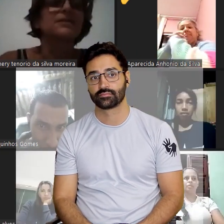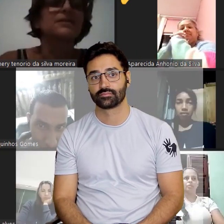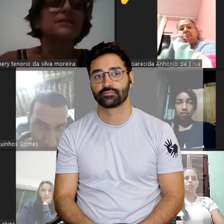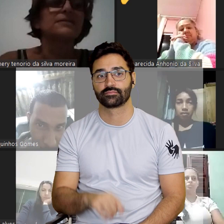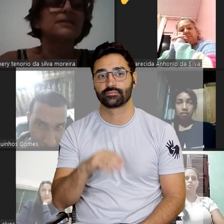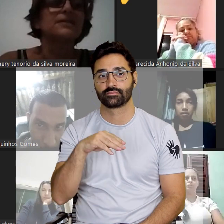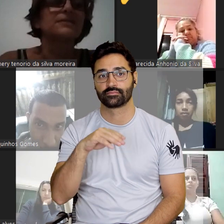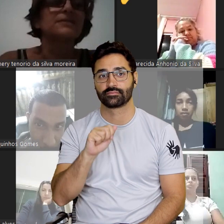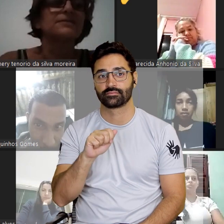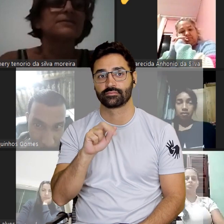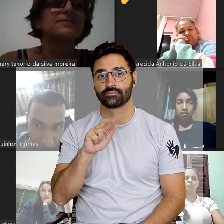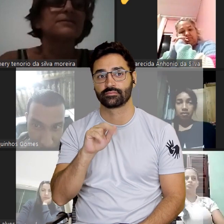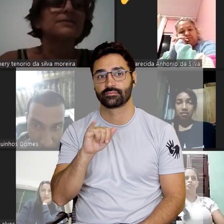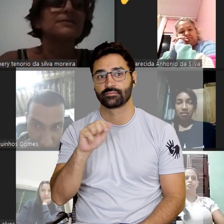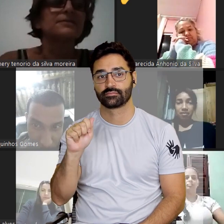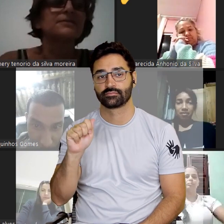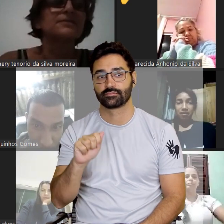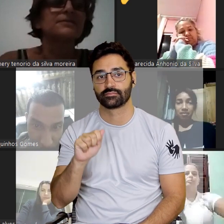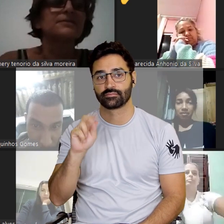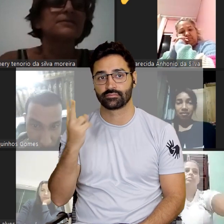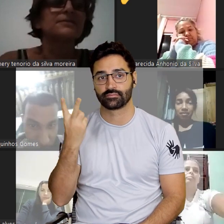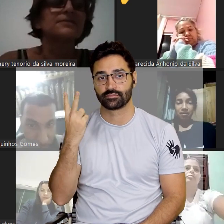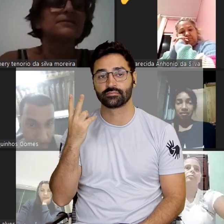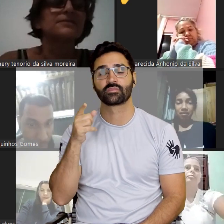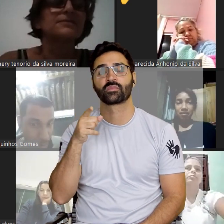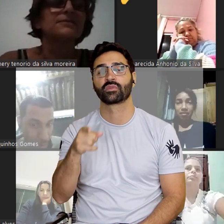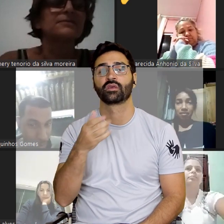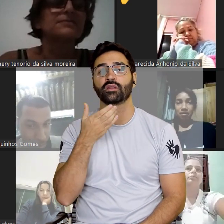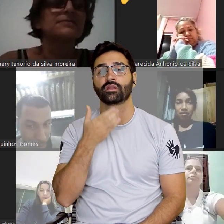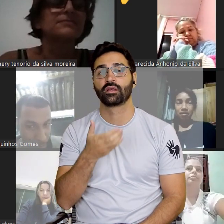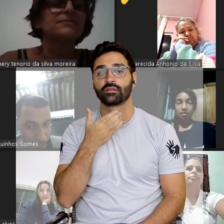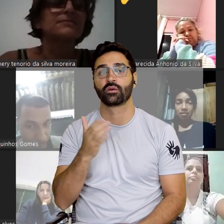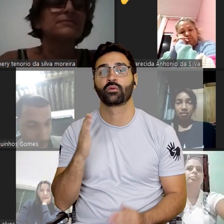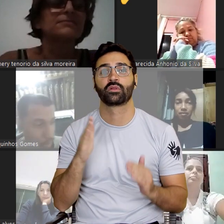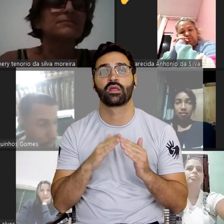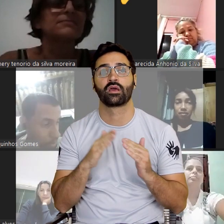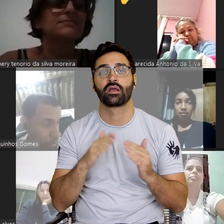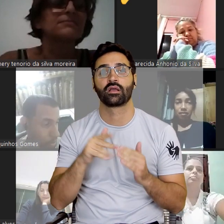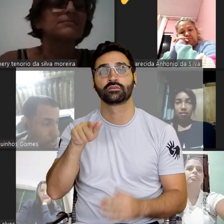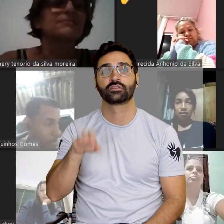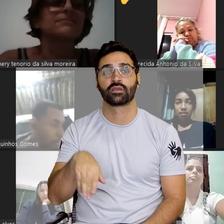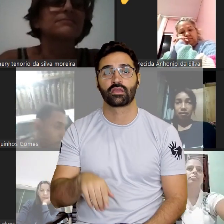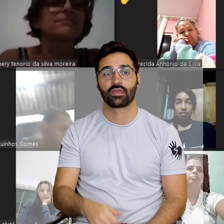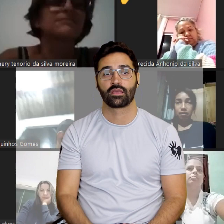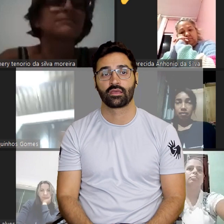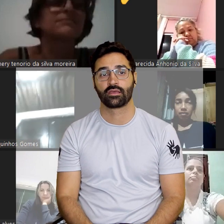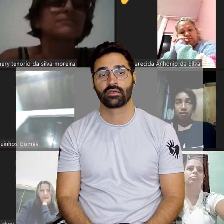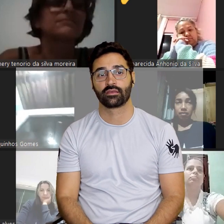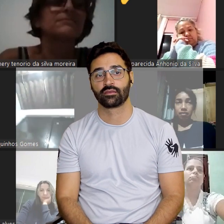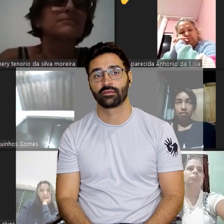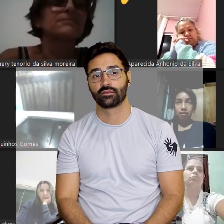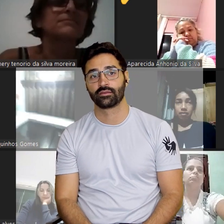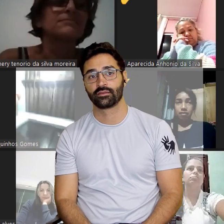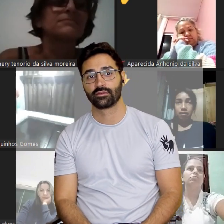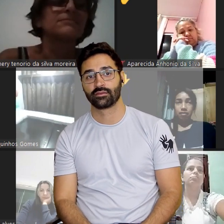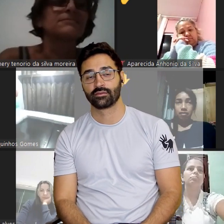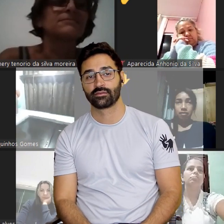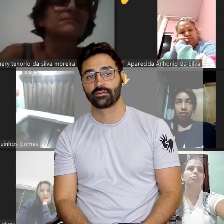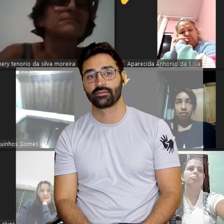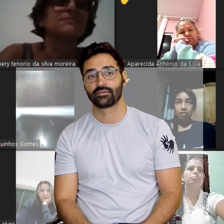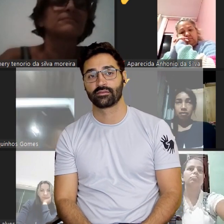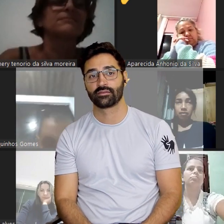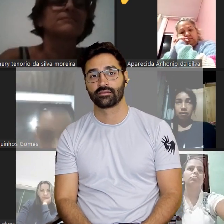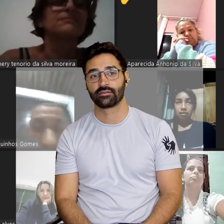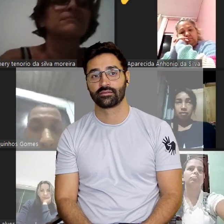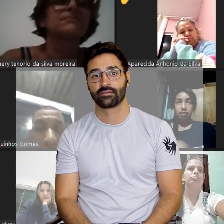Maria, você passa o Natal na casa de quem, Maria? Só os sinais. Isso,